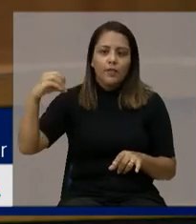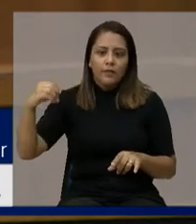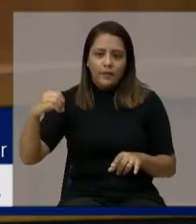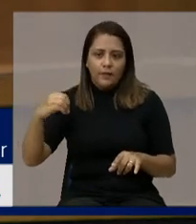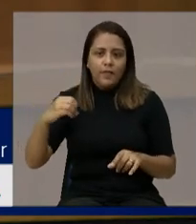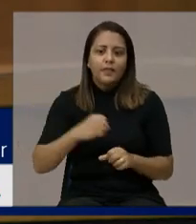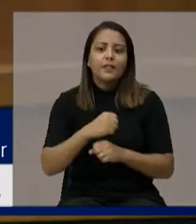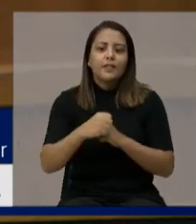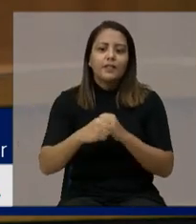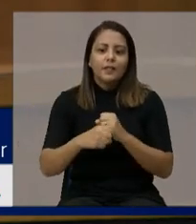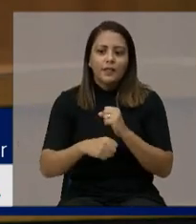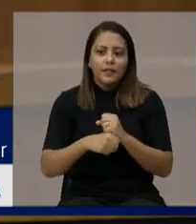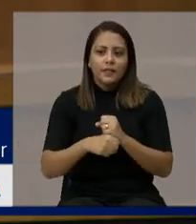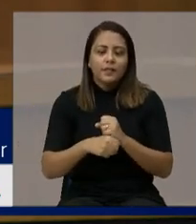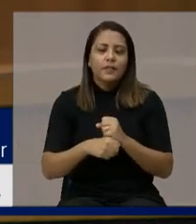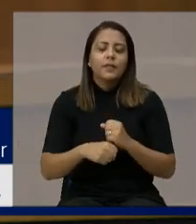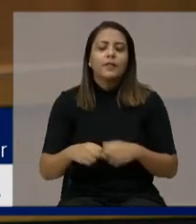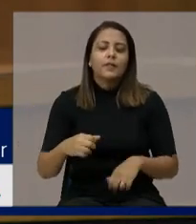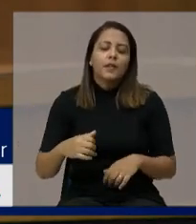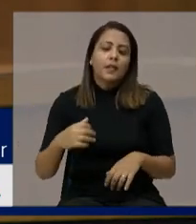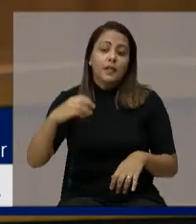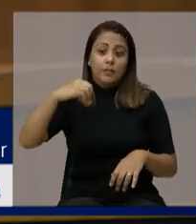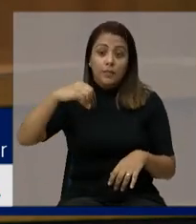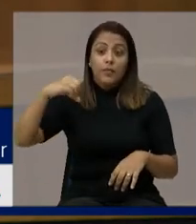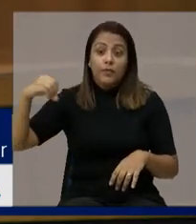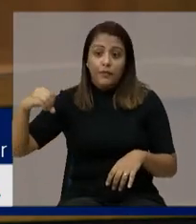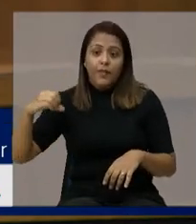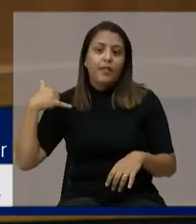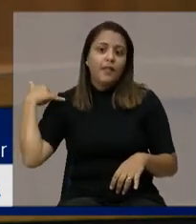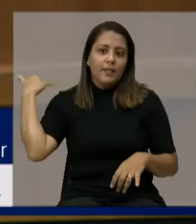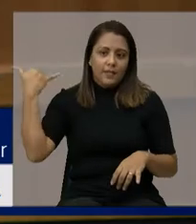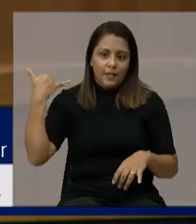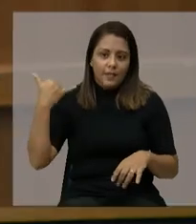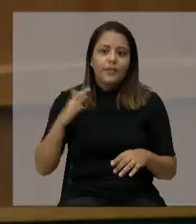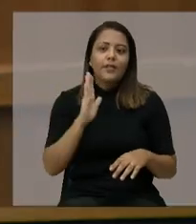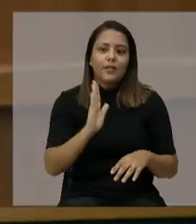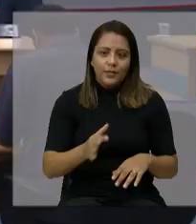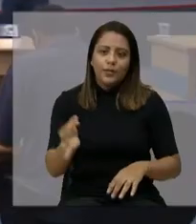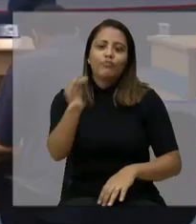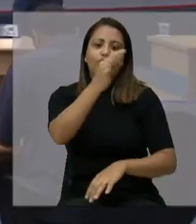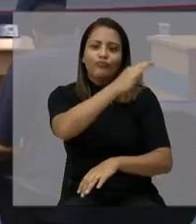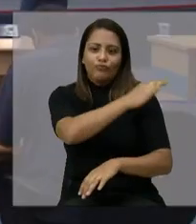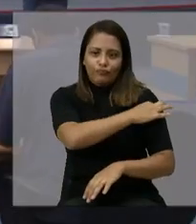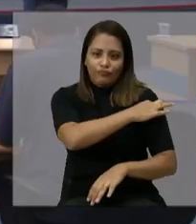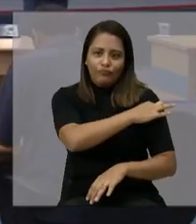Shakespeare, de 82 anos, que receberam aí as primeiras doses.